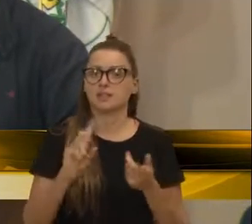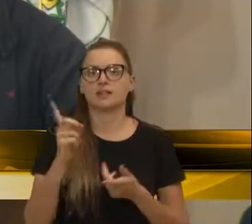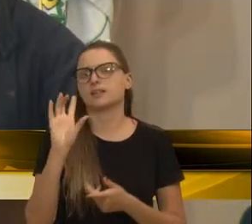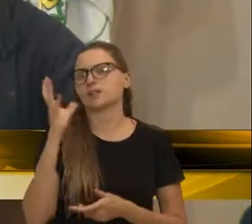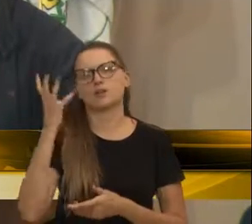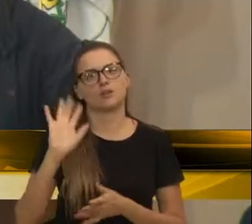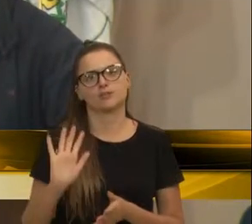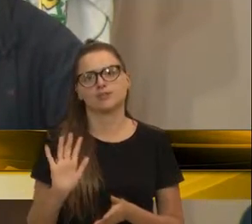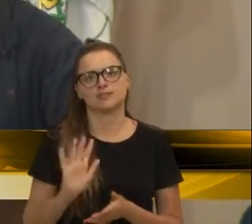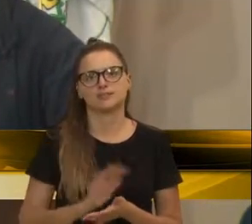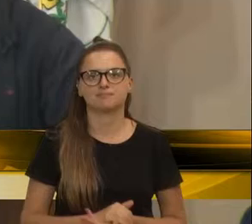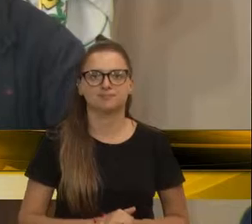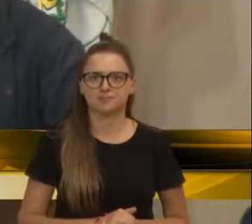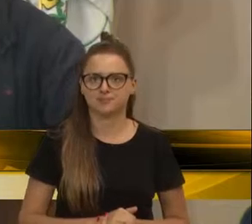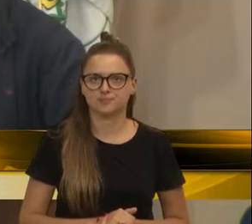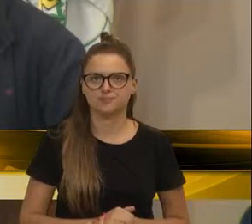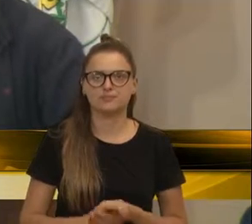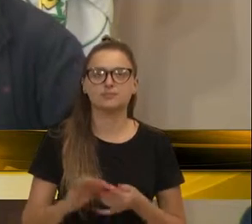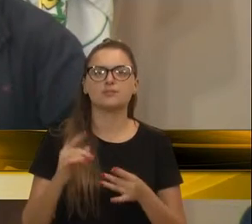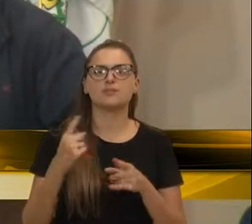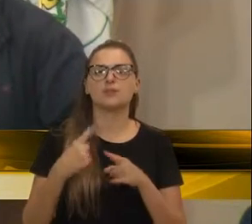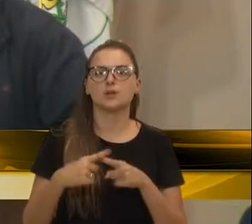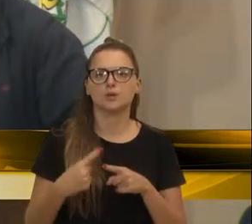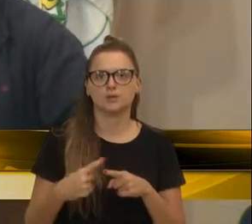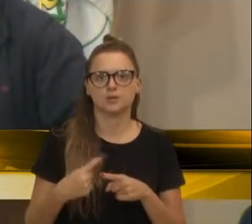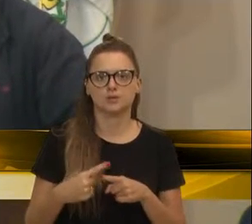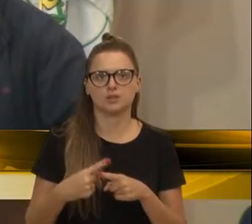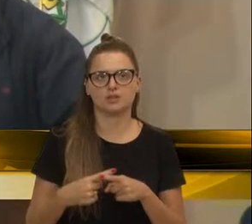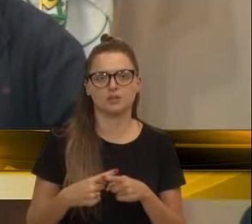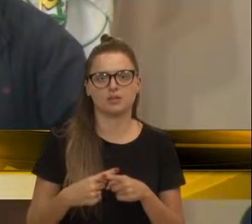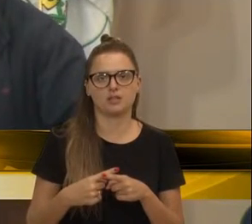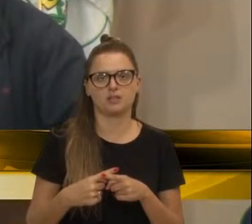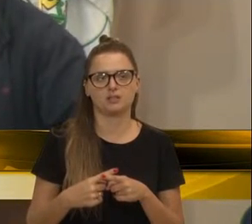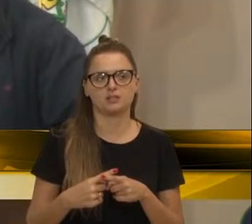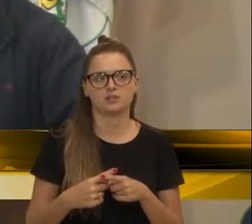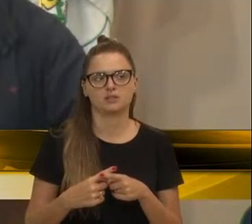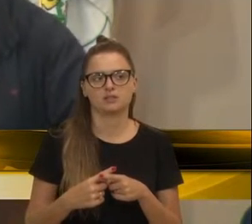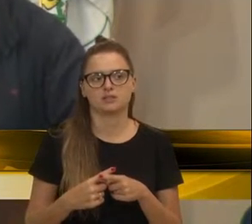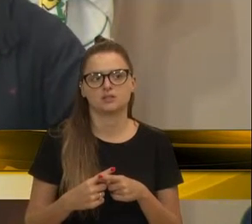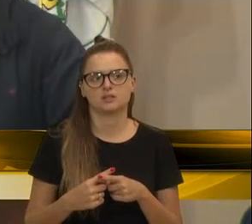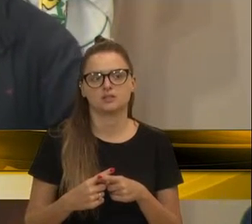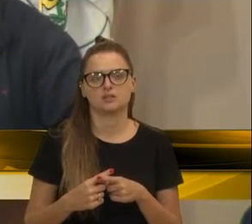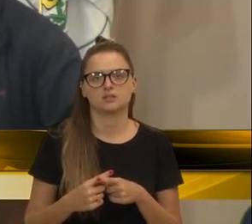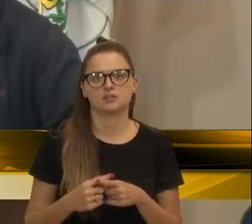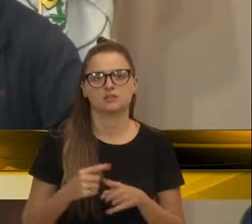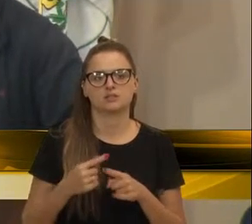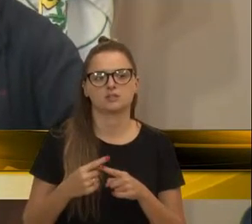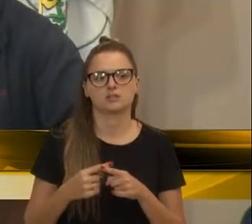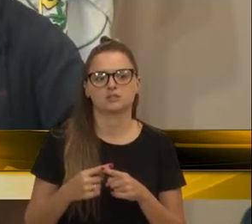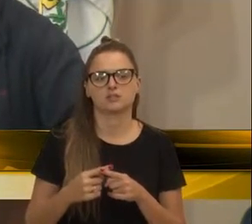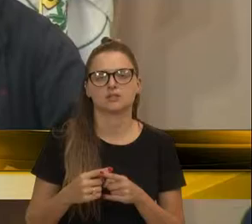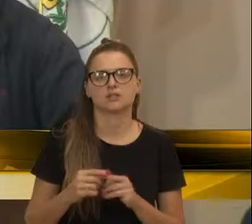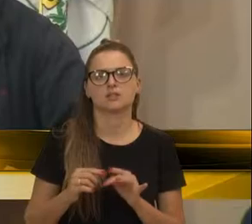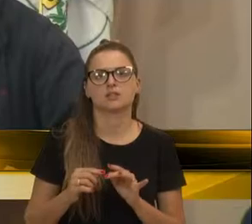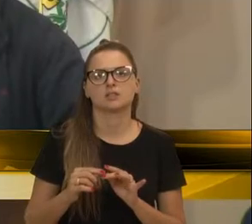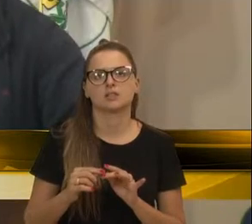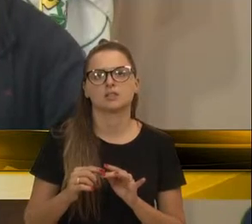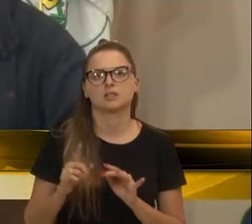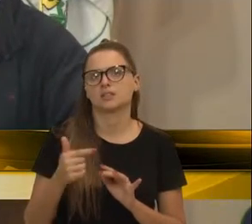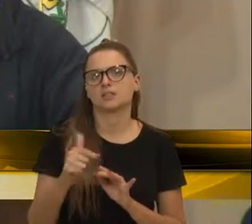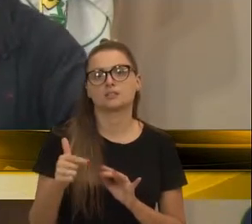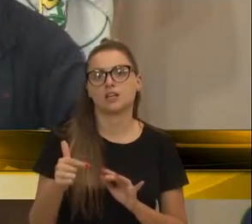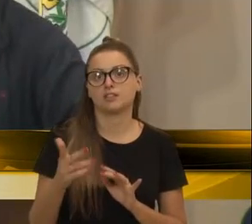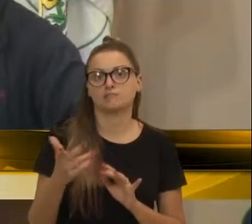aconteça. Porque senão, sabe onde é que vai estourar, senhoras e senhores? No servidor público.